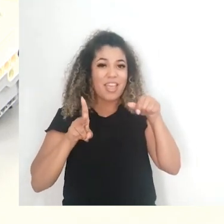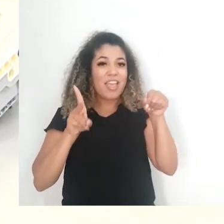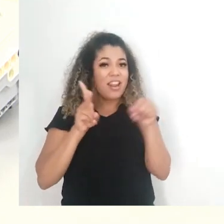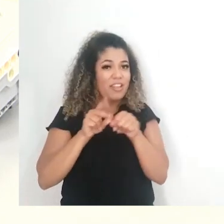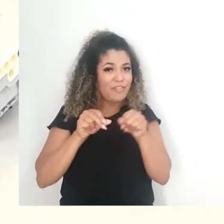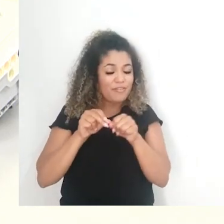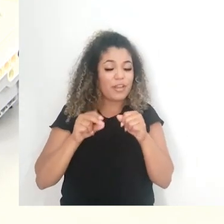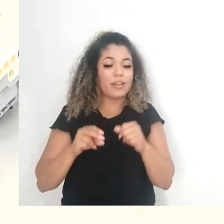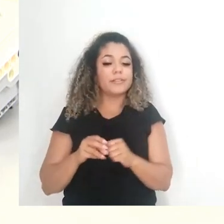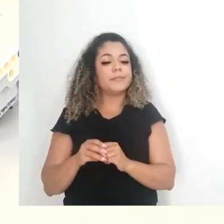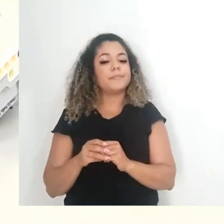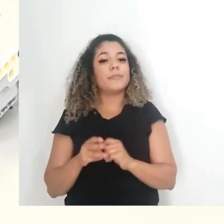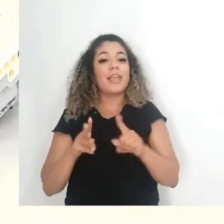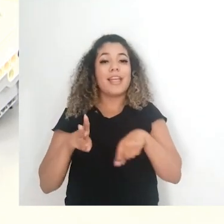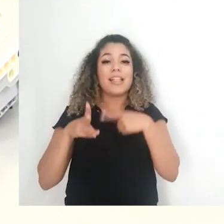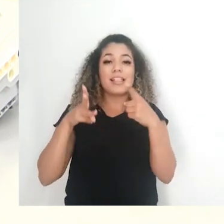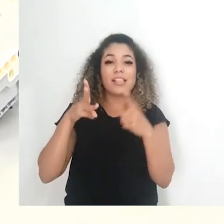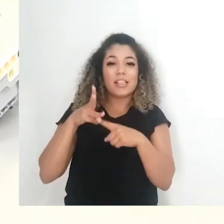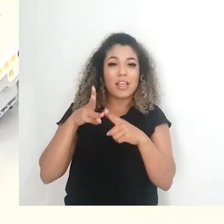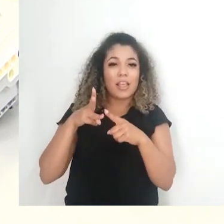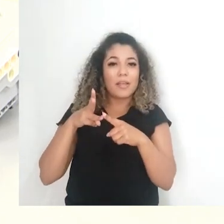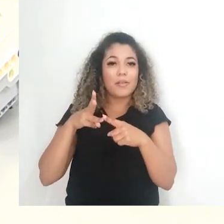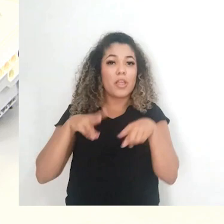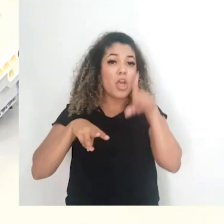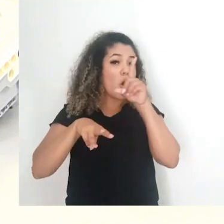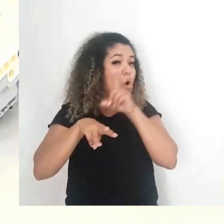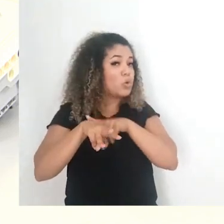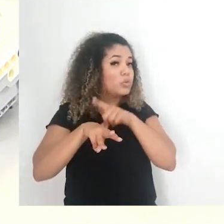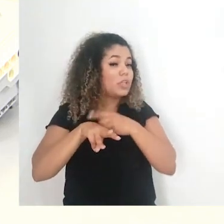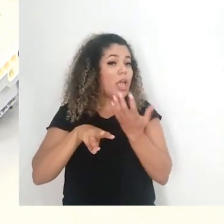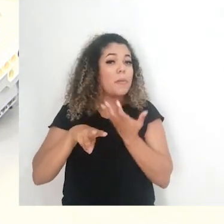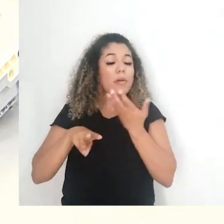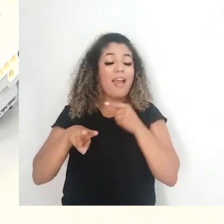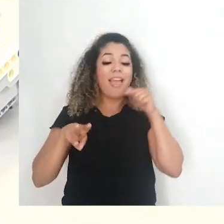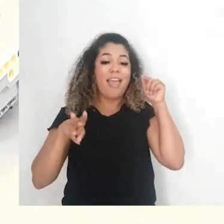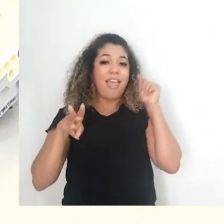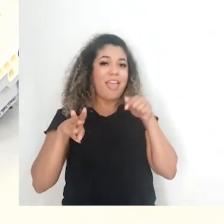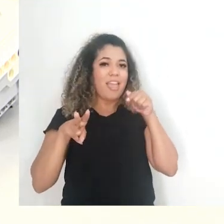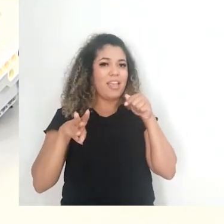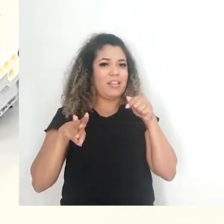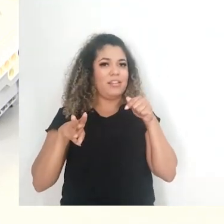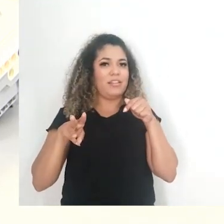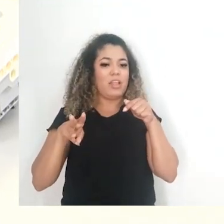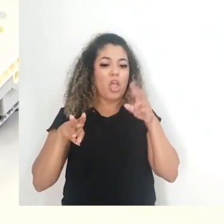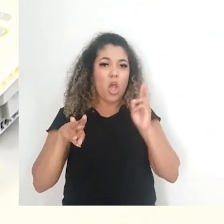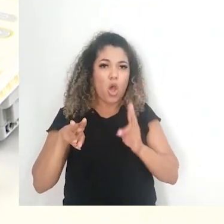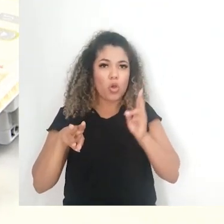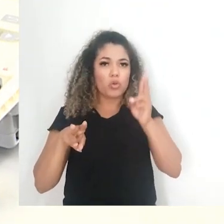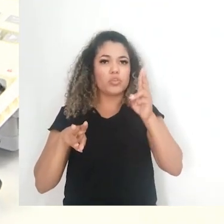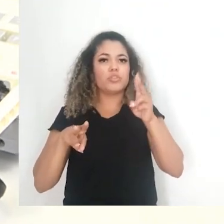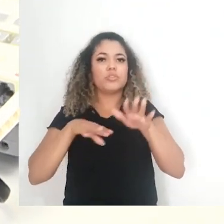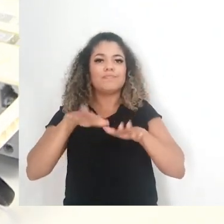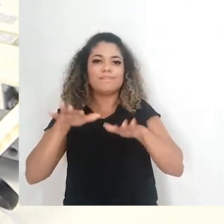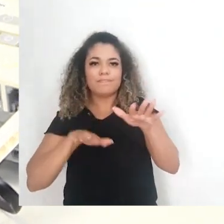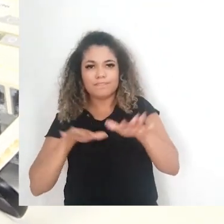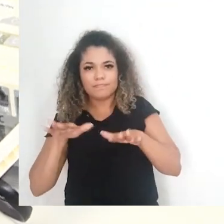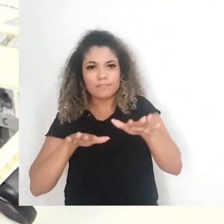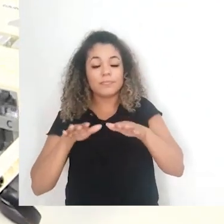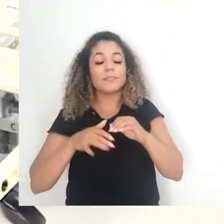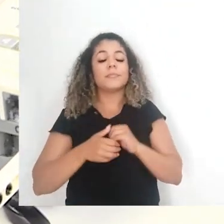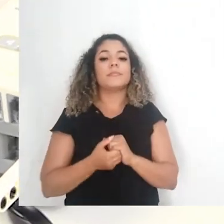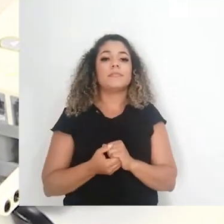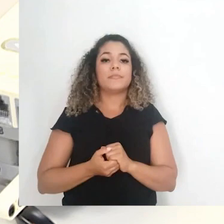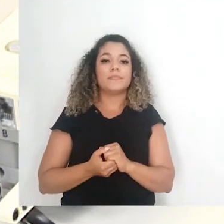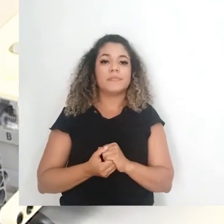motor faça e também o tempo que eu quero que ele fique fazendo